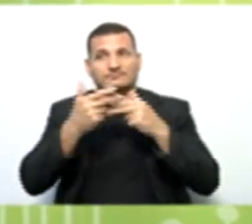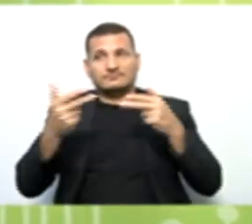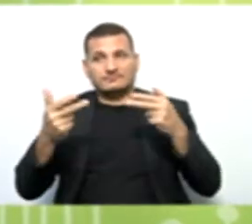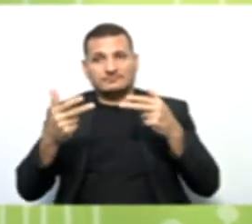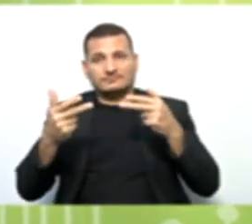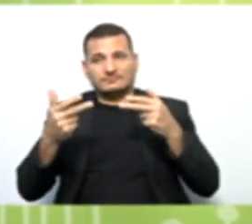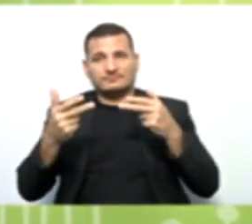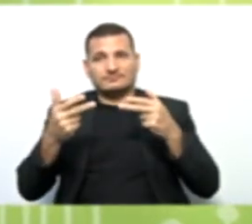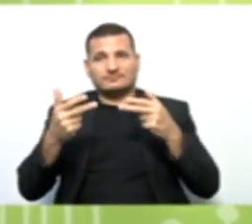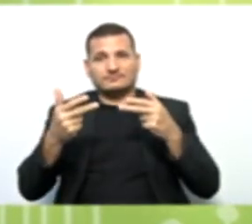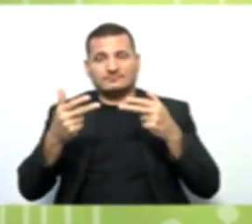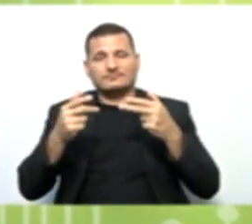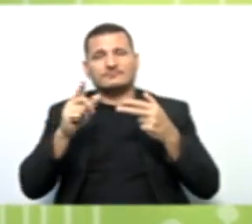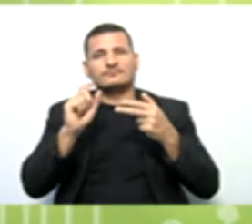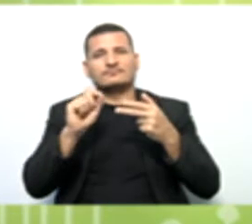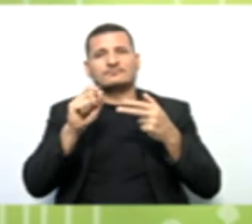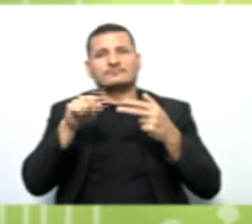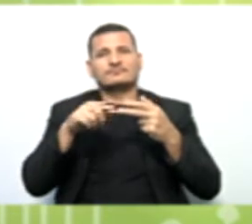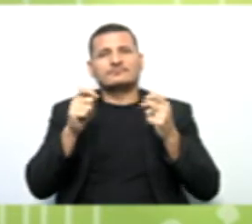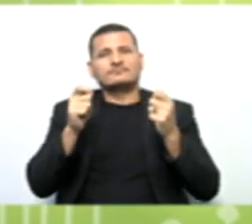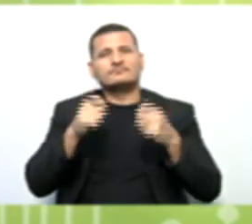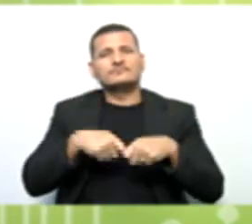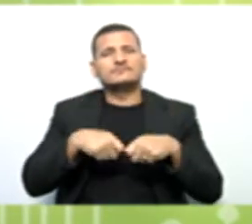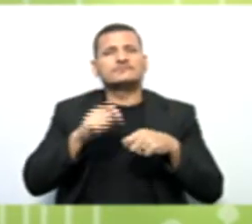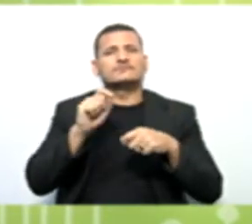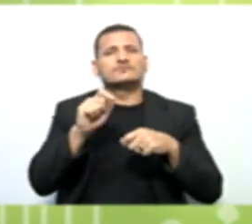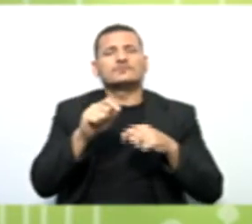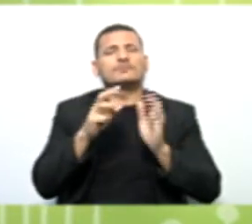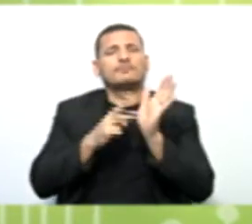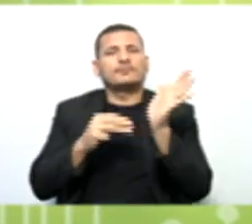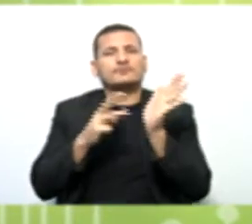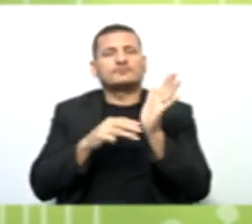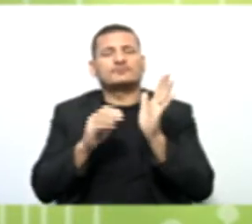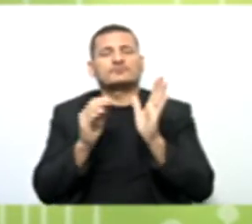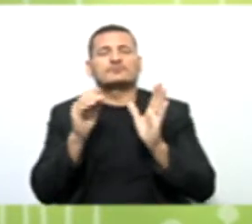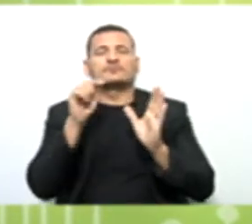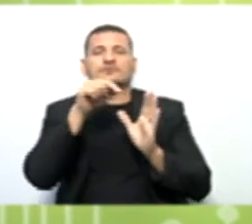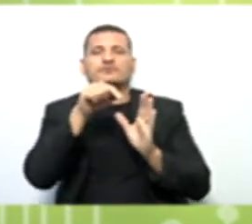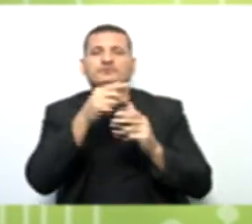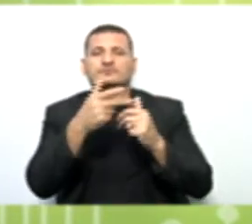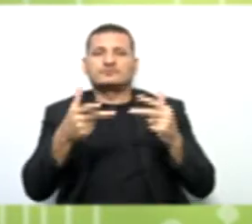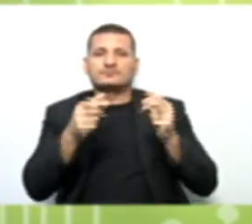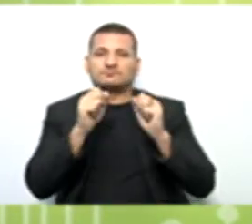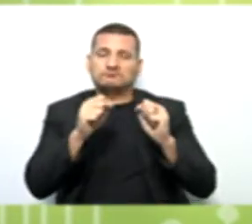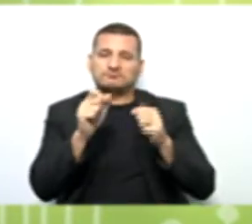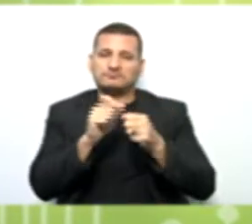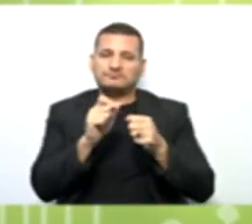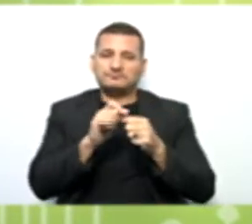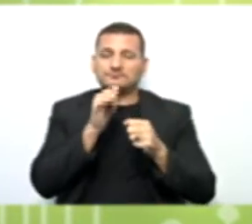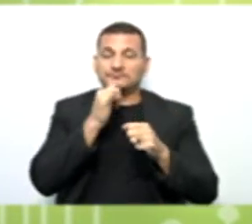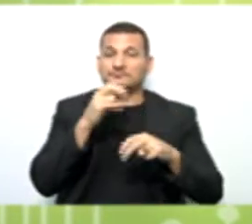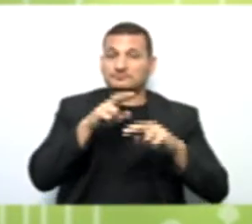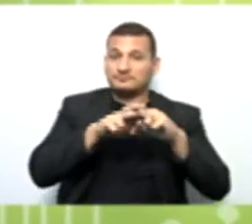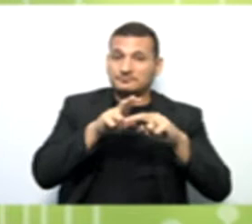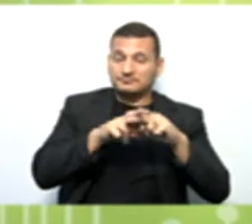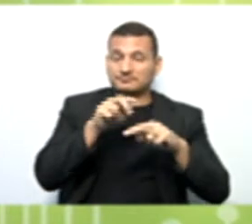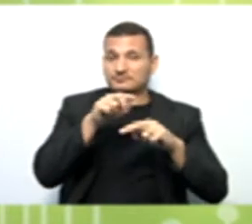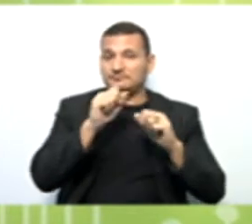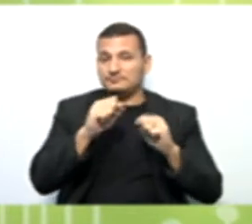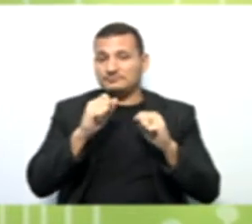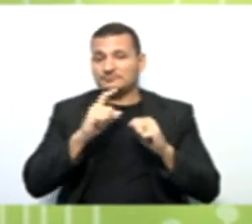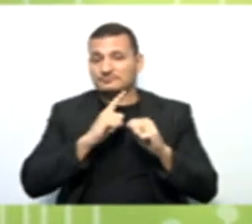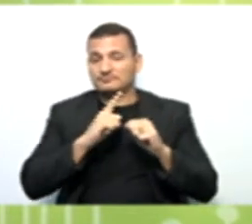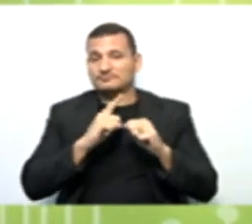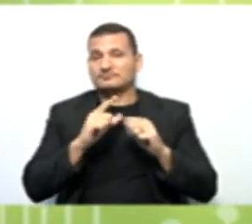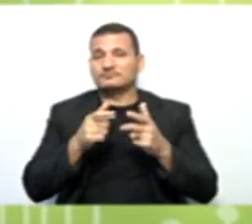estamos falando das possíveis ações que podem ser implicadas sobre esse objeto. Nós falamos aqui, ó, a cadeira. Ela pode ter a